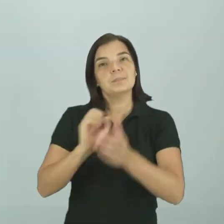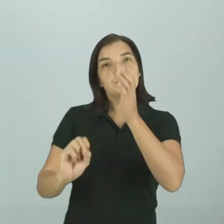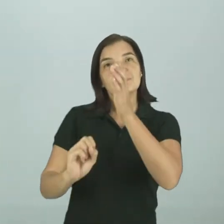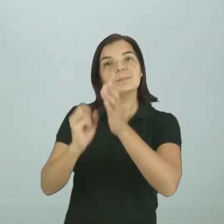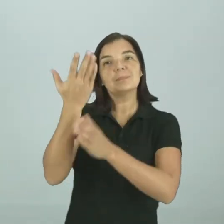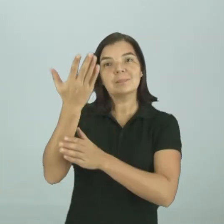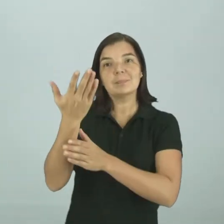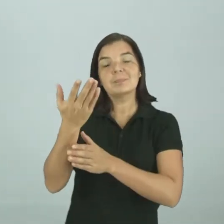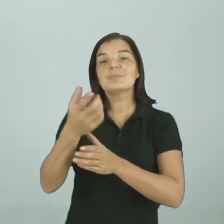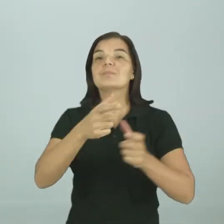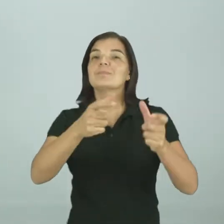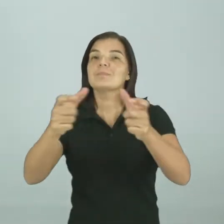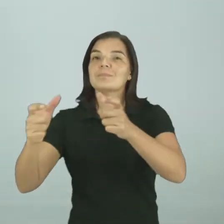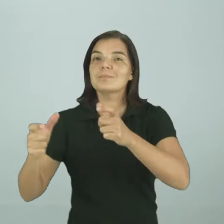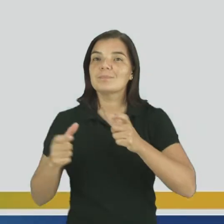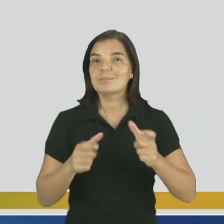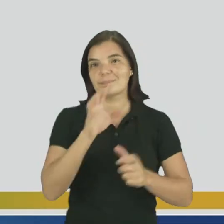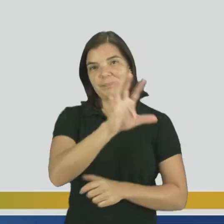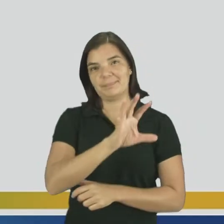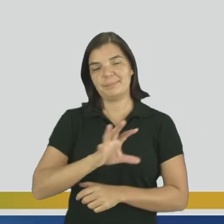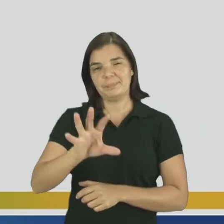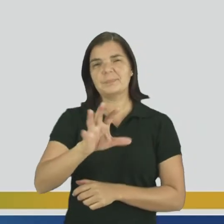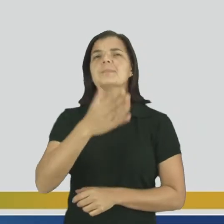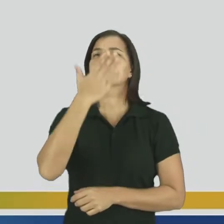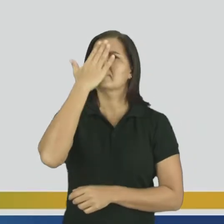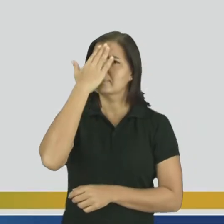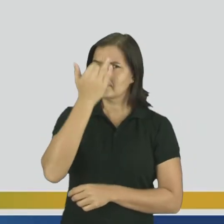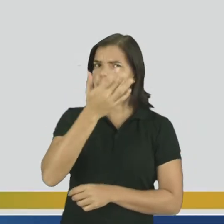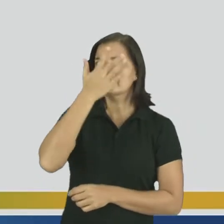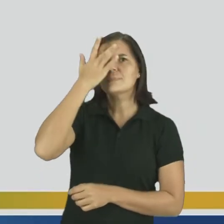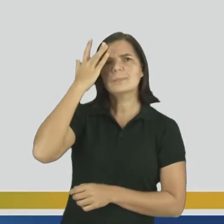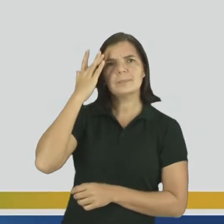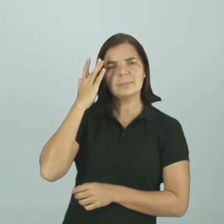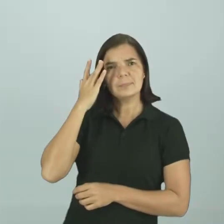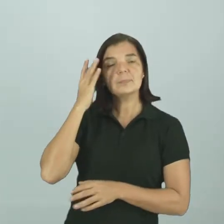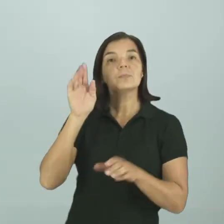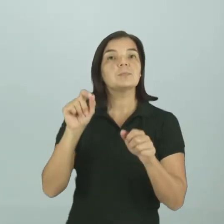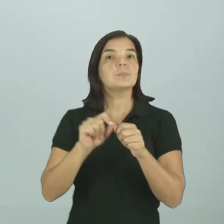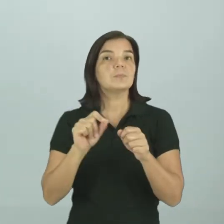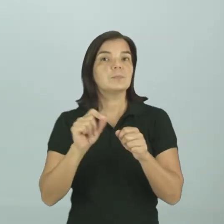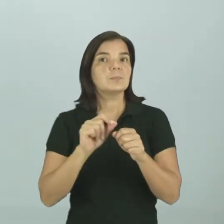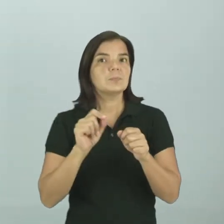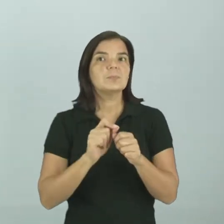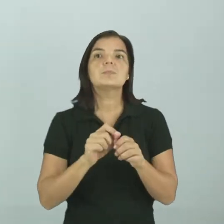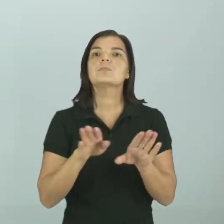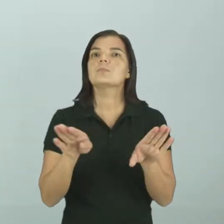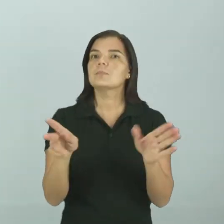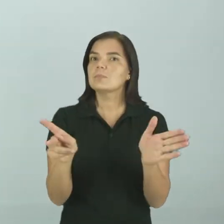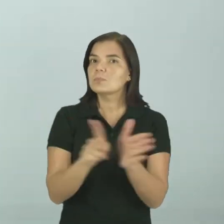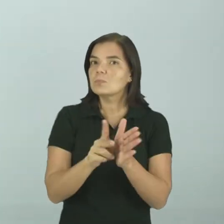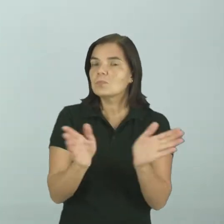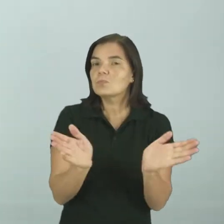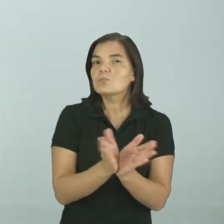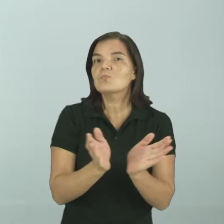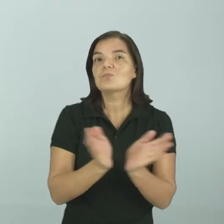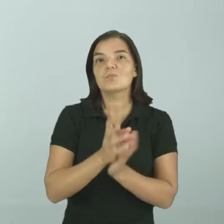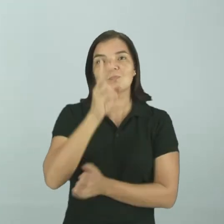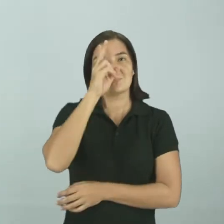acontecimentos regionais. Sabia que muitas pessoas fizeram, e fazem parte da